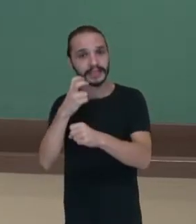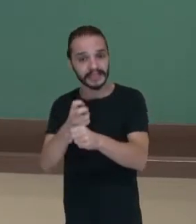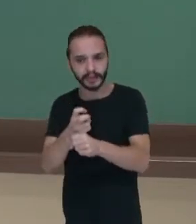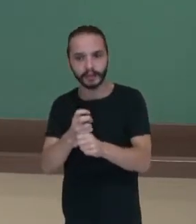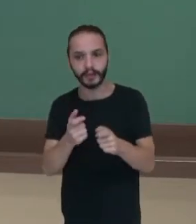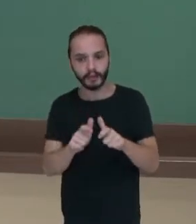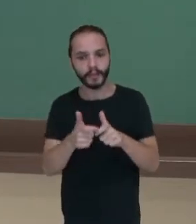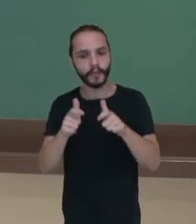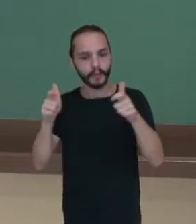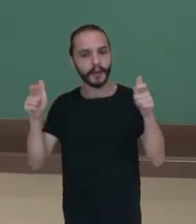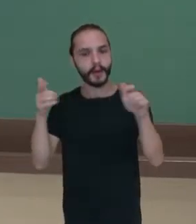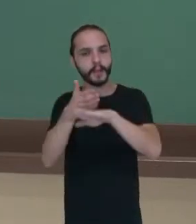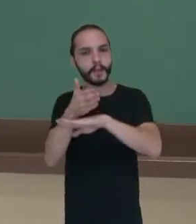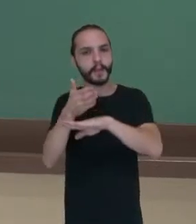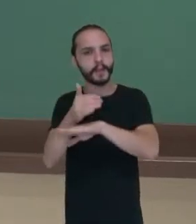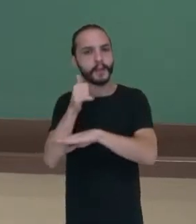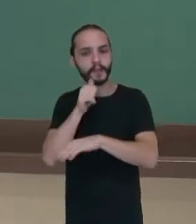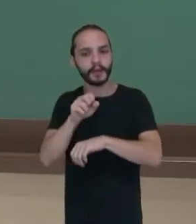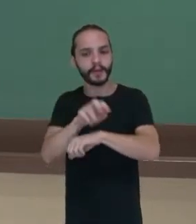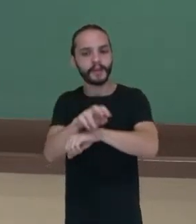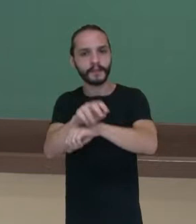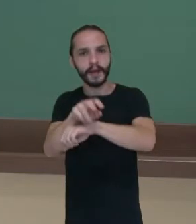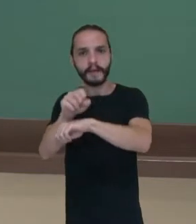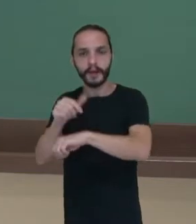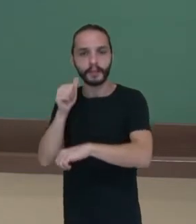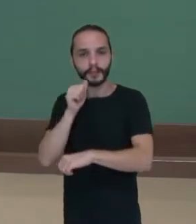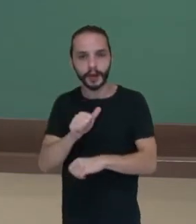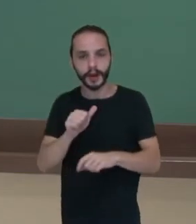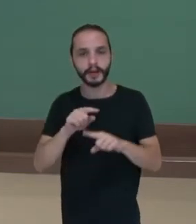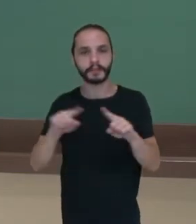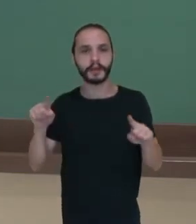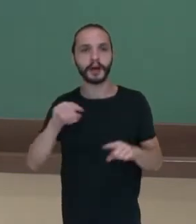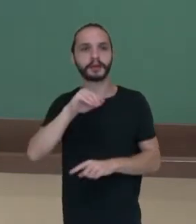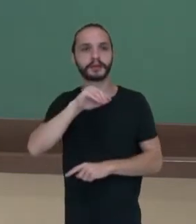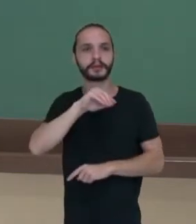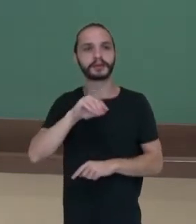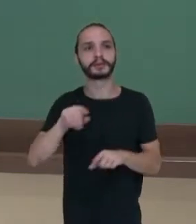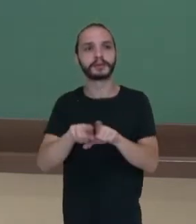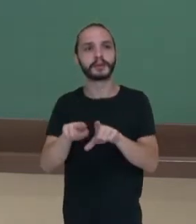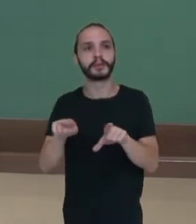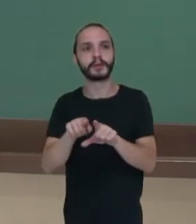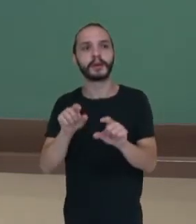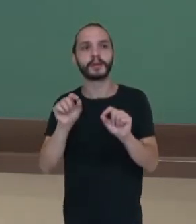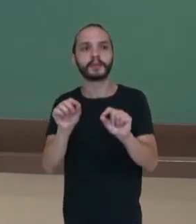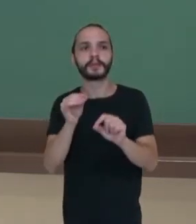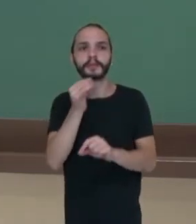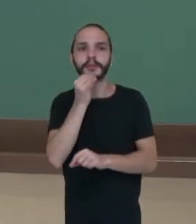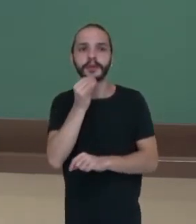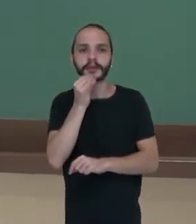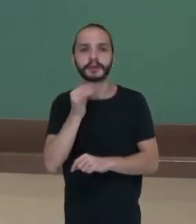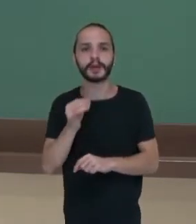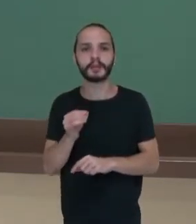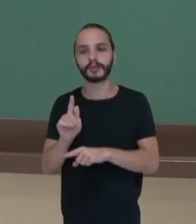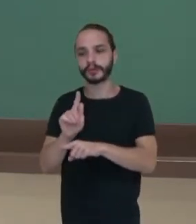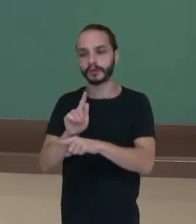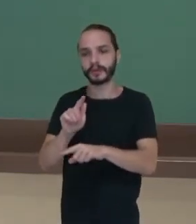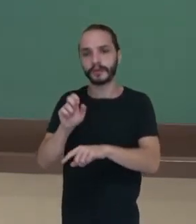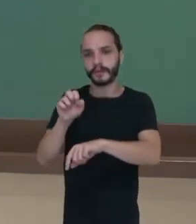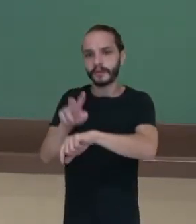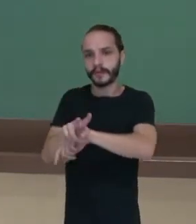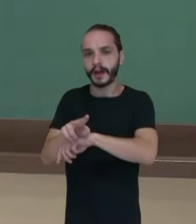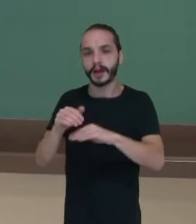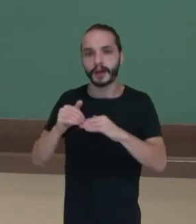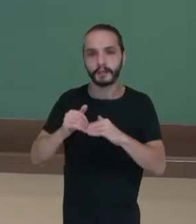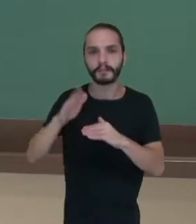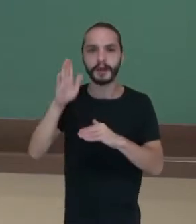os rendimentos, mesmo, por exemplo, em cargos gerenciais, funções que eram antes mais masculinas ou que eram